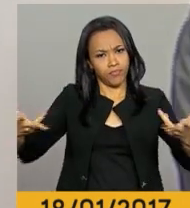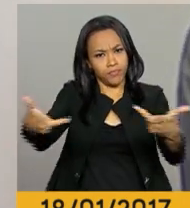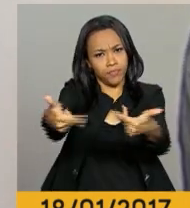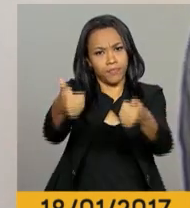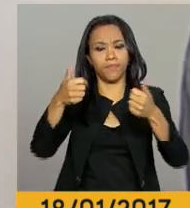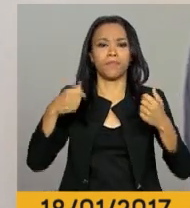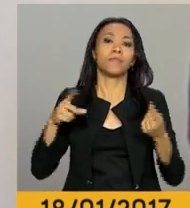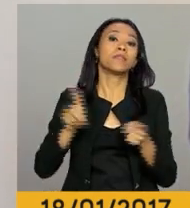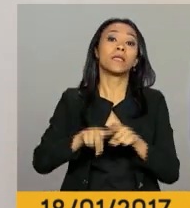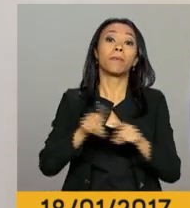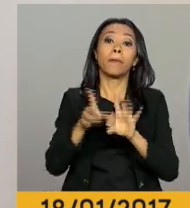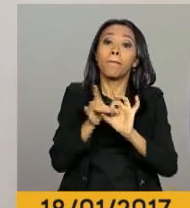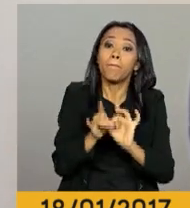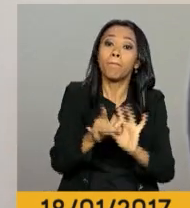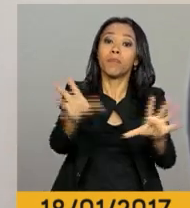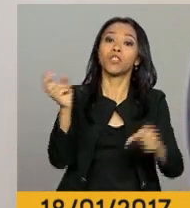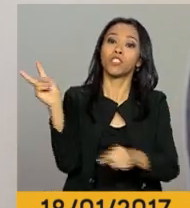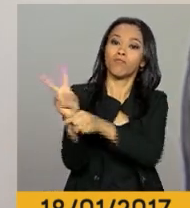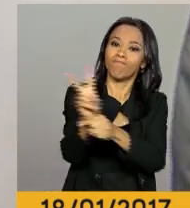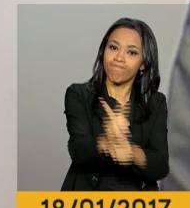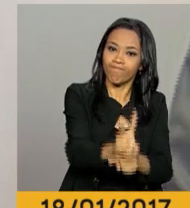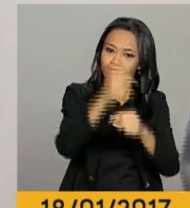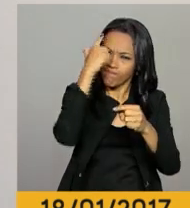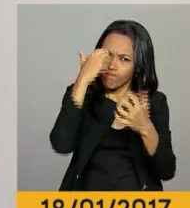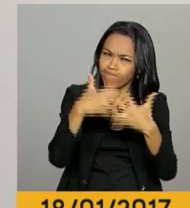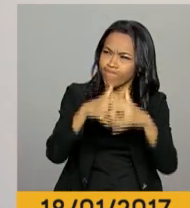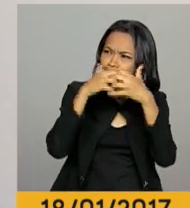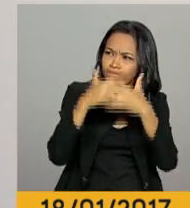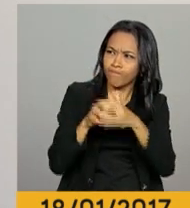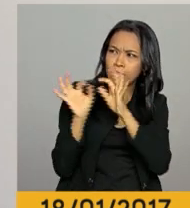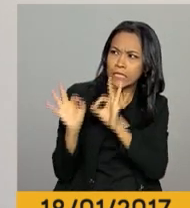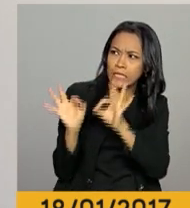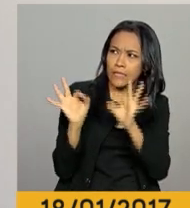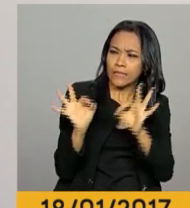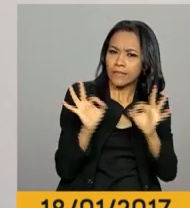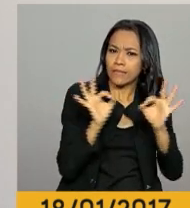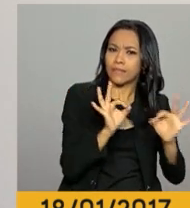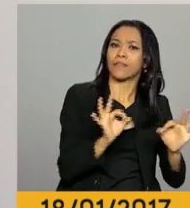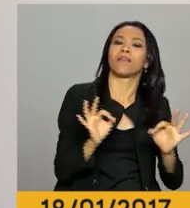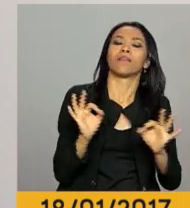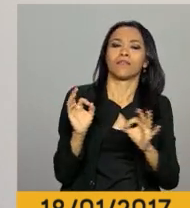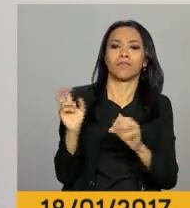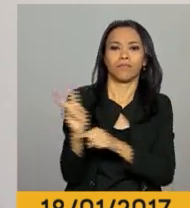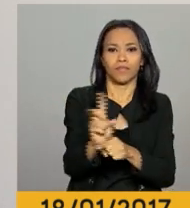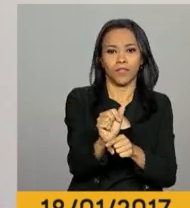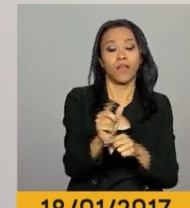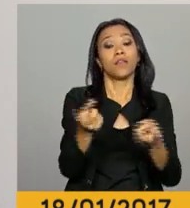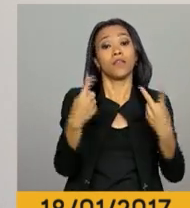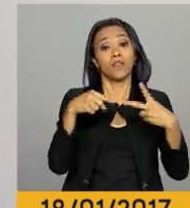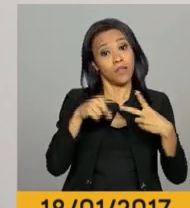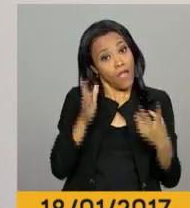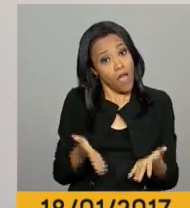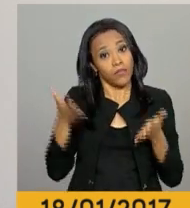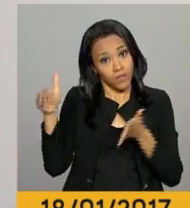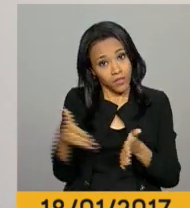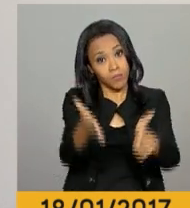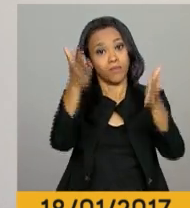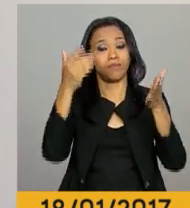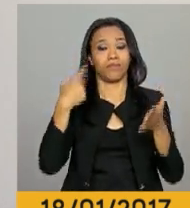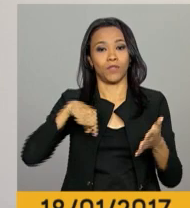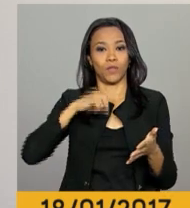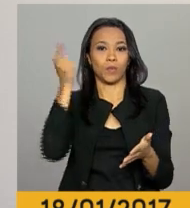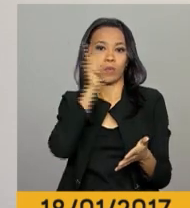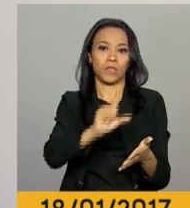condições de financiamento mais Racionais que é o que vocês estão fazendo aqui e é nessa direção que nós estamos agindo o nosso